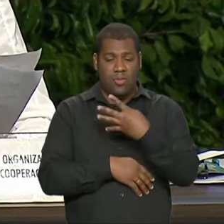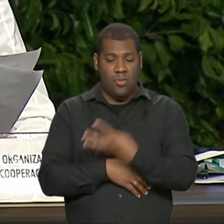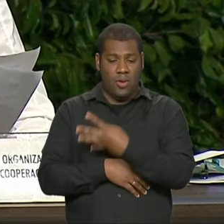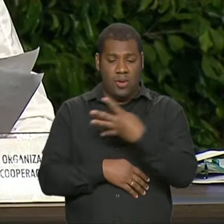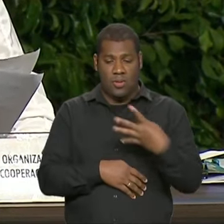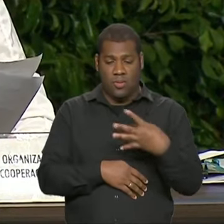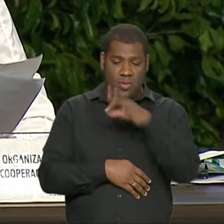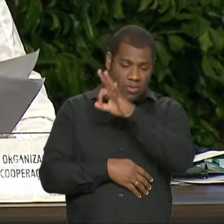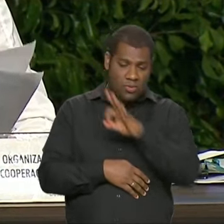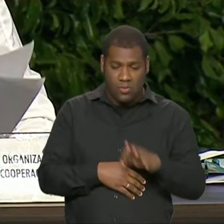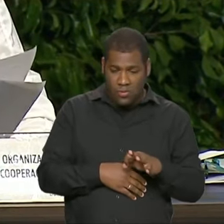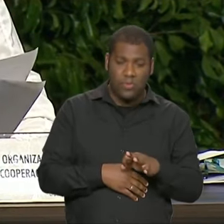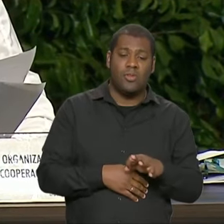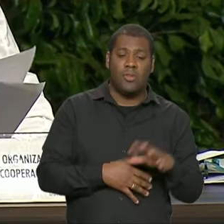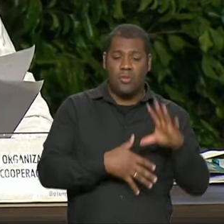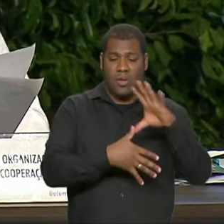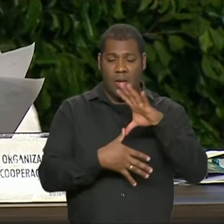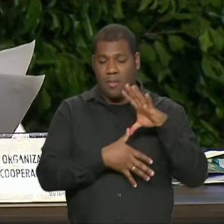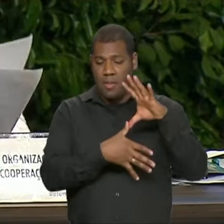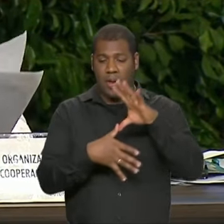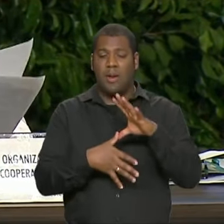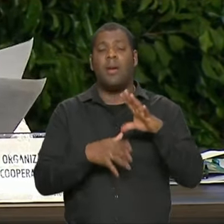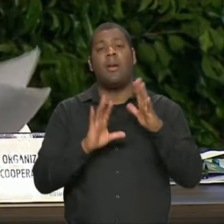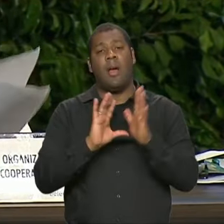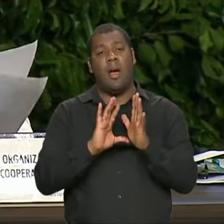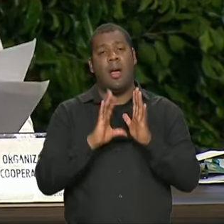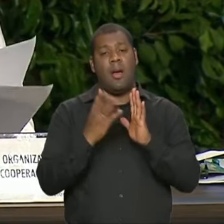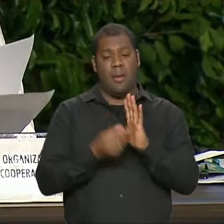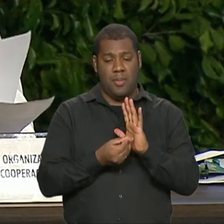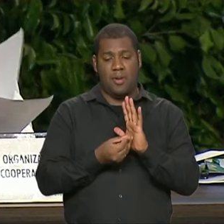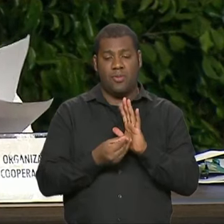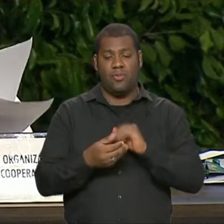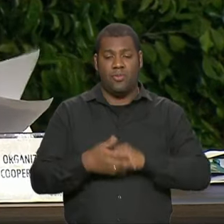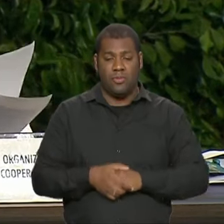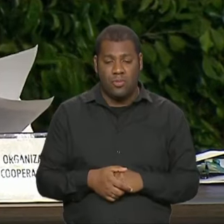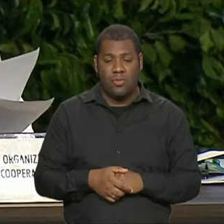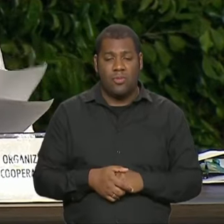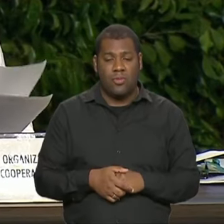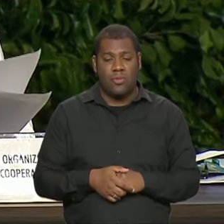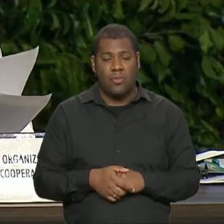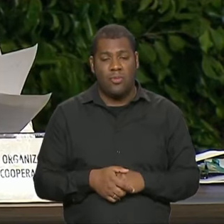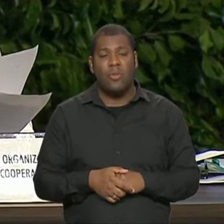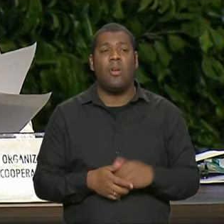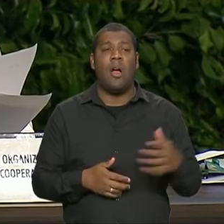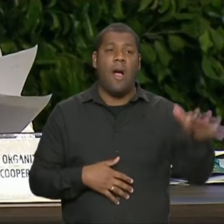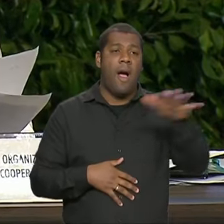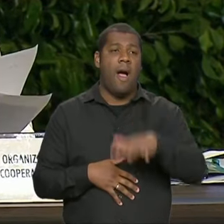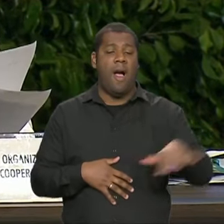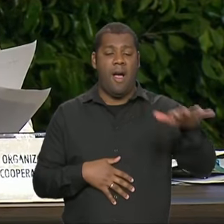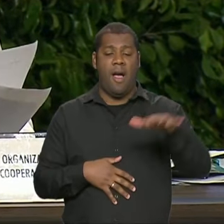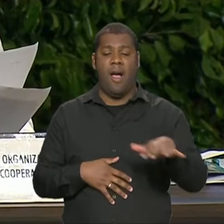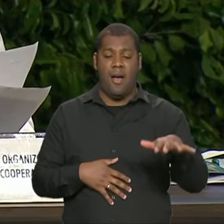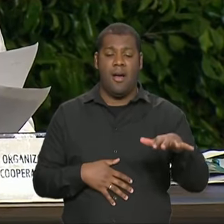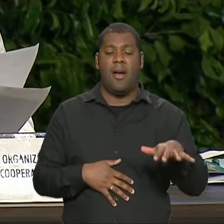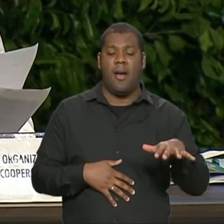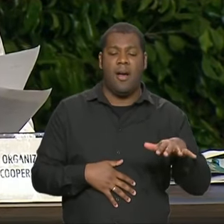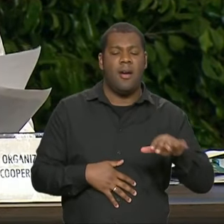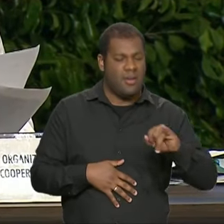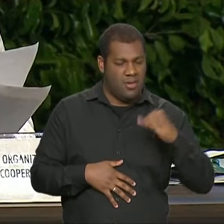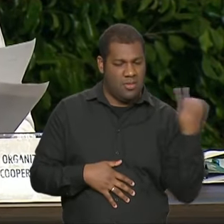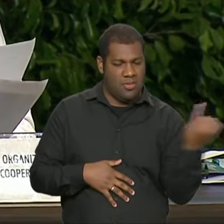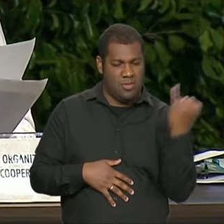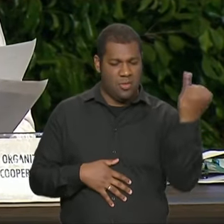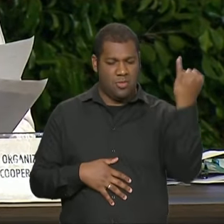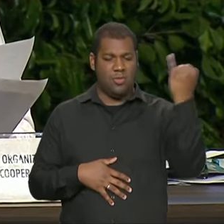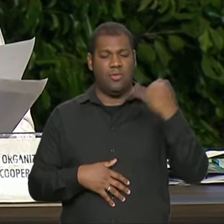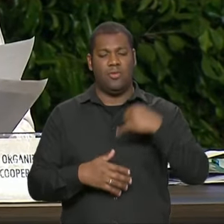do território da América do Sul, a Amazônia faz de nós uma região de grande escala, com